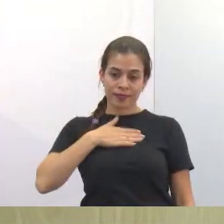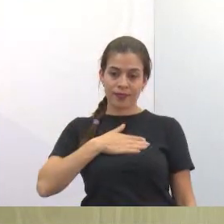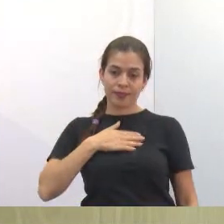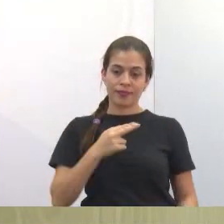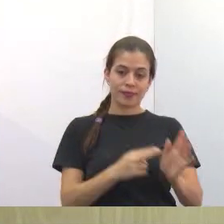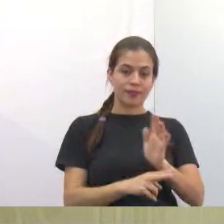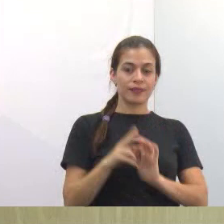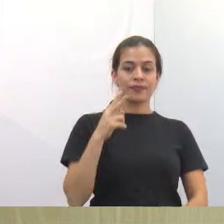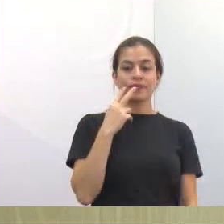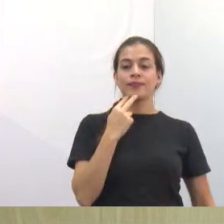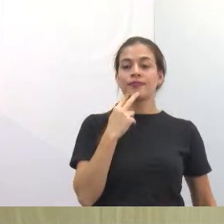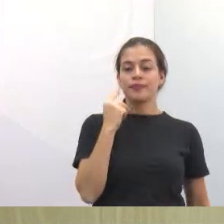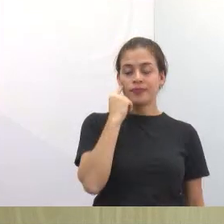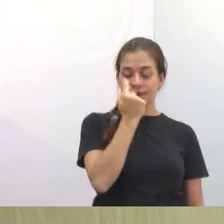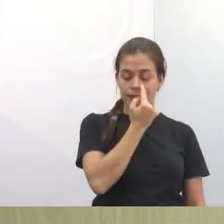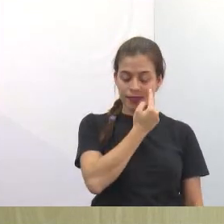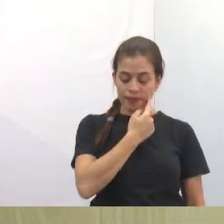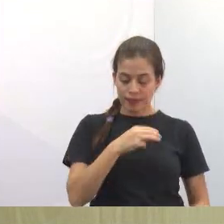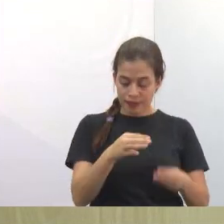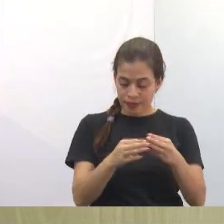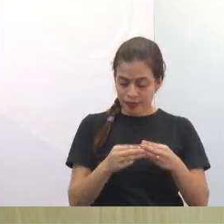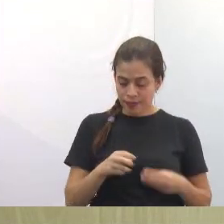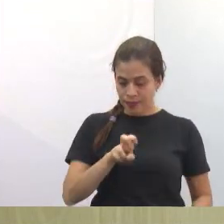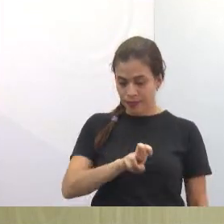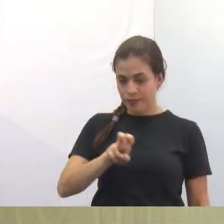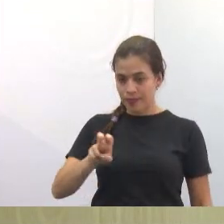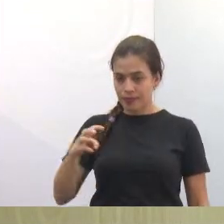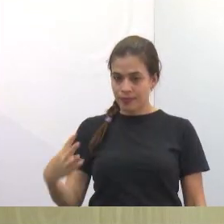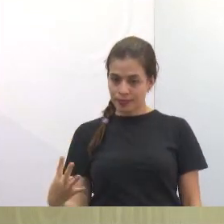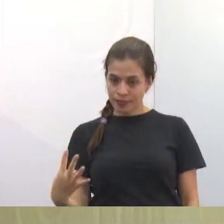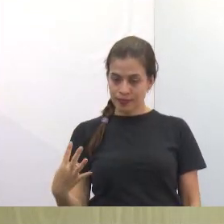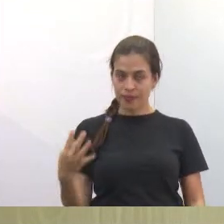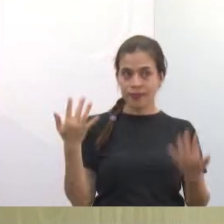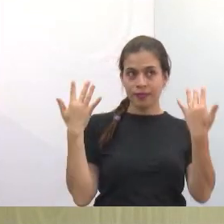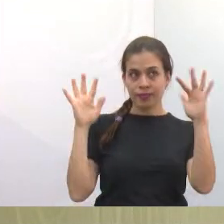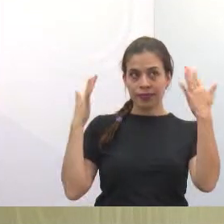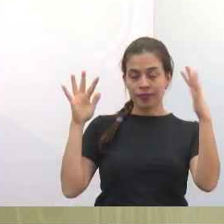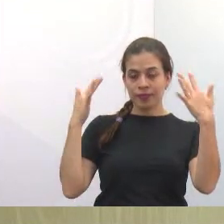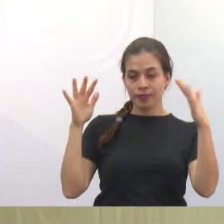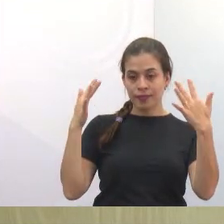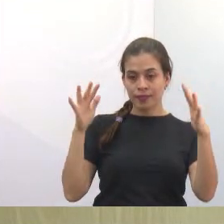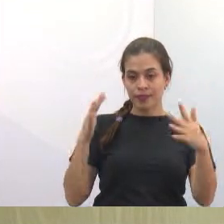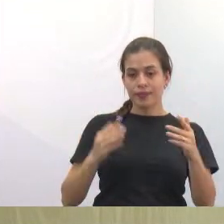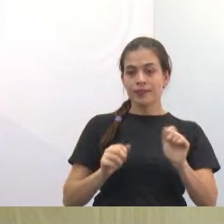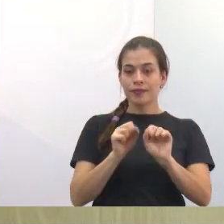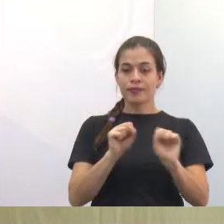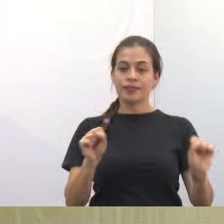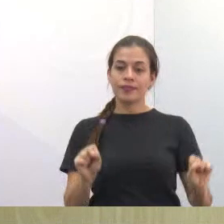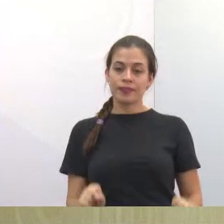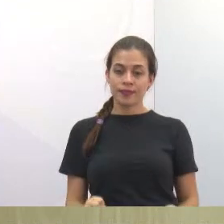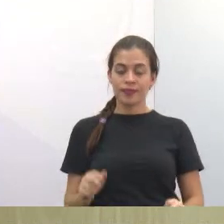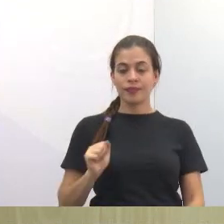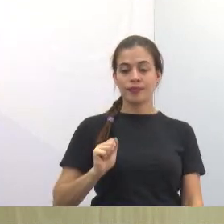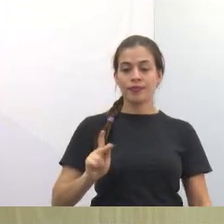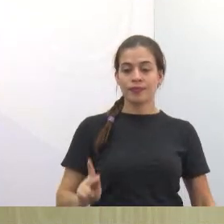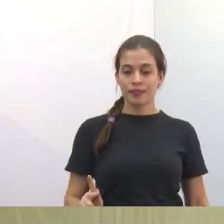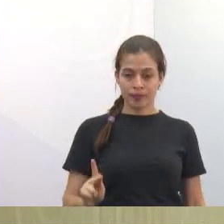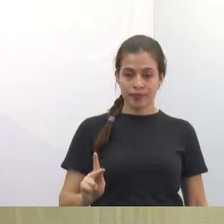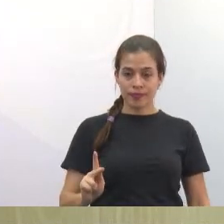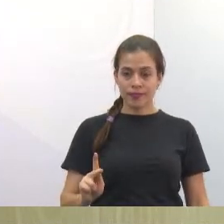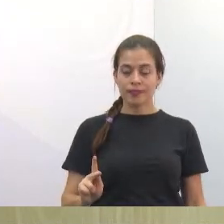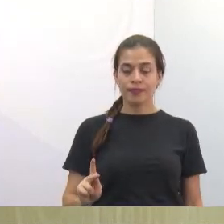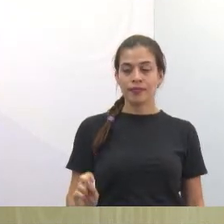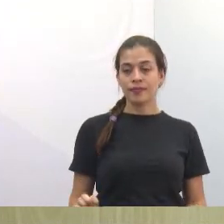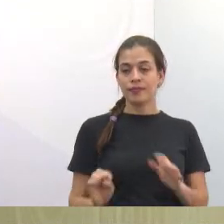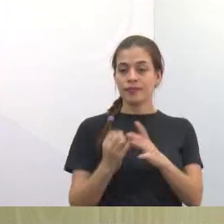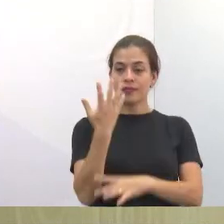Lua. Moção 554, moção congratulatória aos servidores públicos municipais por ocasião de suas aposentadorias,